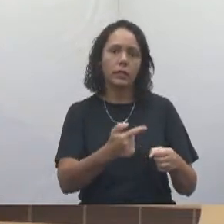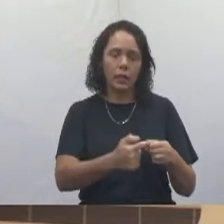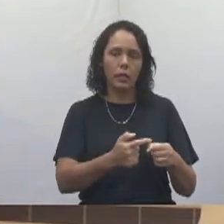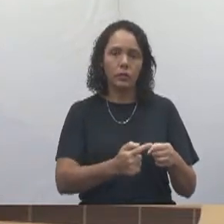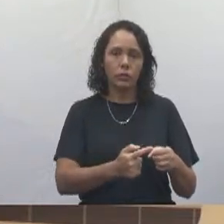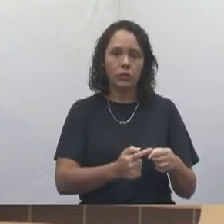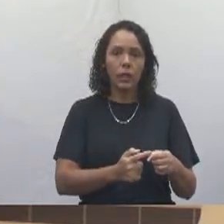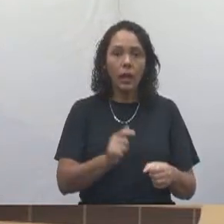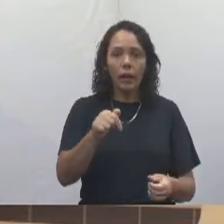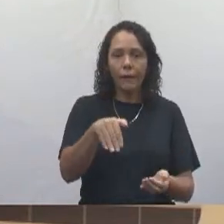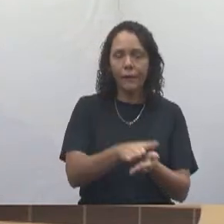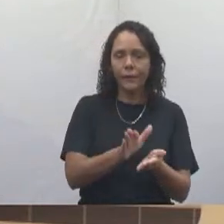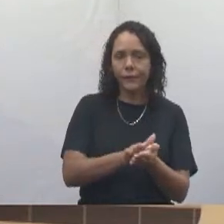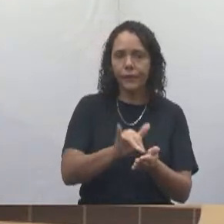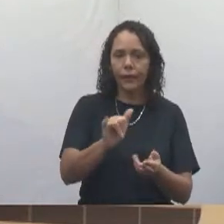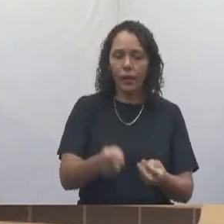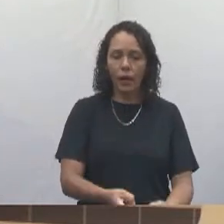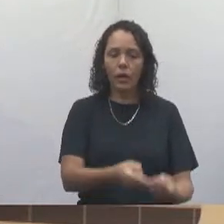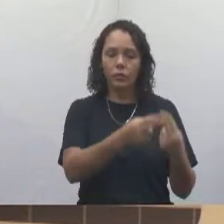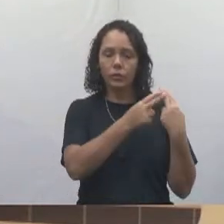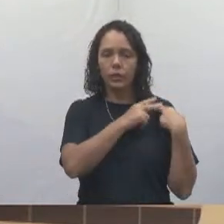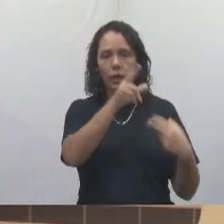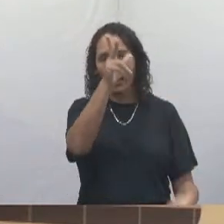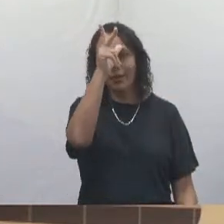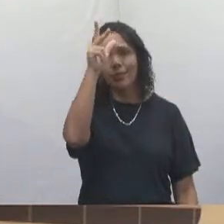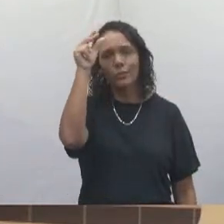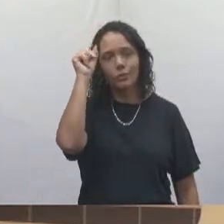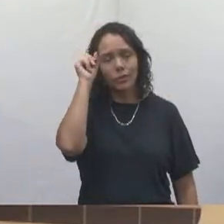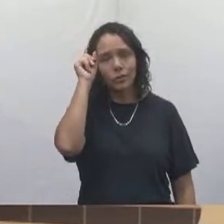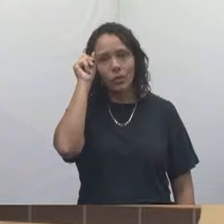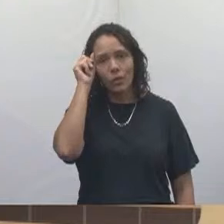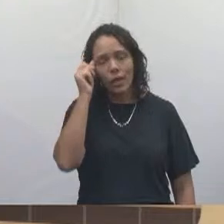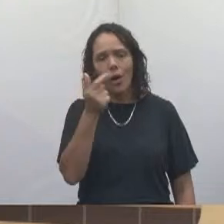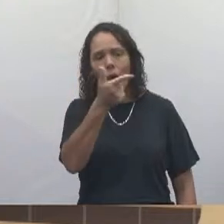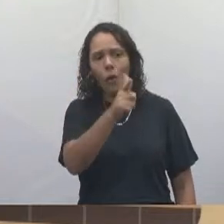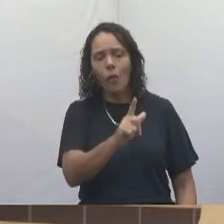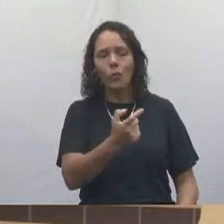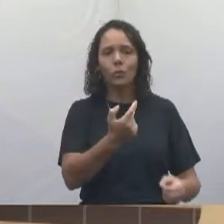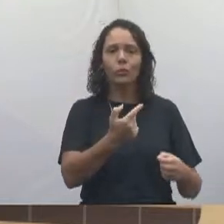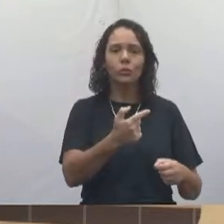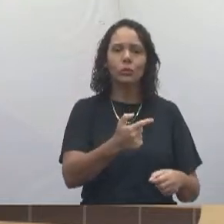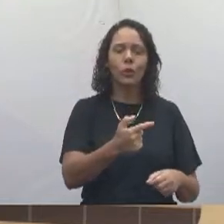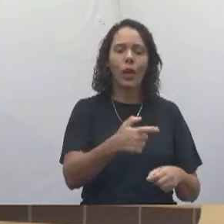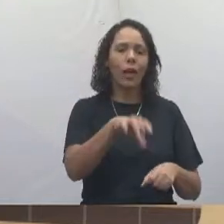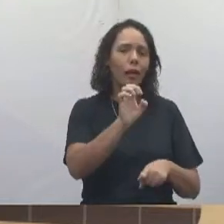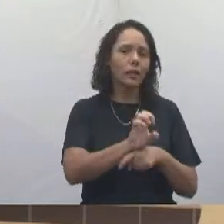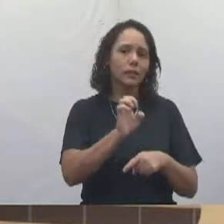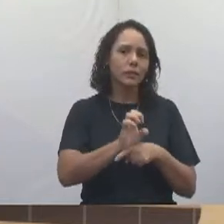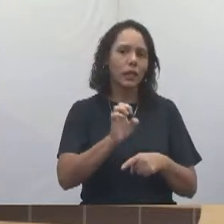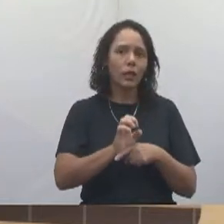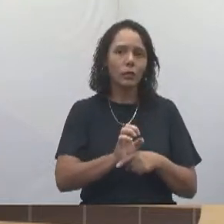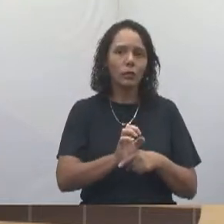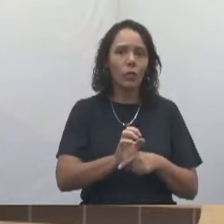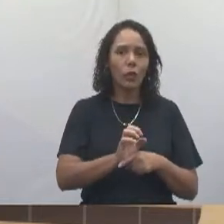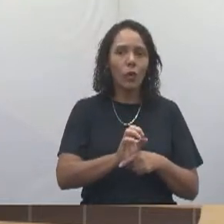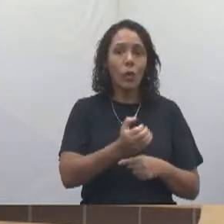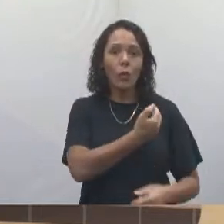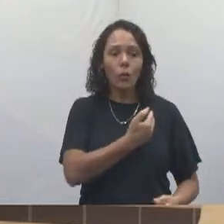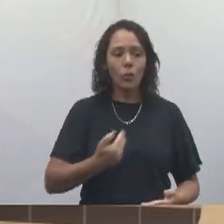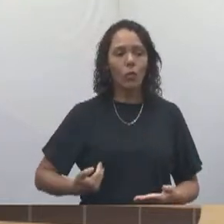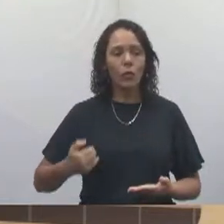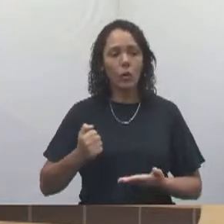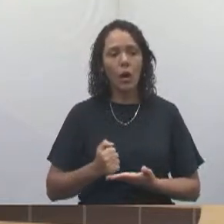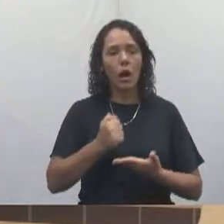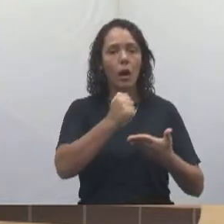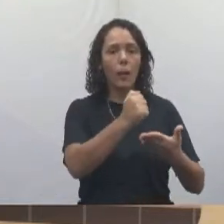faz. Nós já mandamos isso, houve um movimento social para isso. Eu tive audiência com o secretário de saúde e pedi isso. 10 milhões por ano, apenas